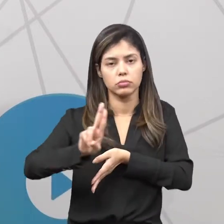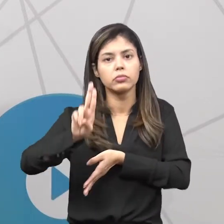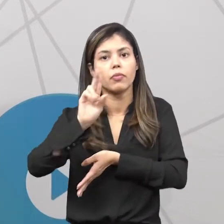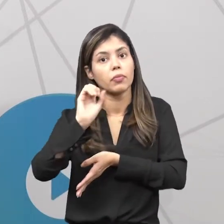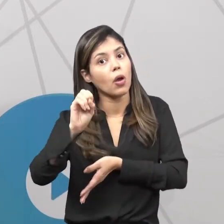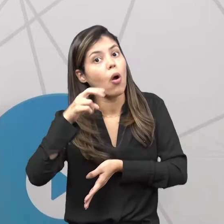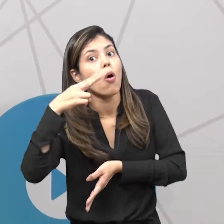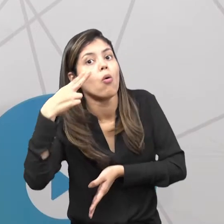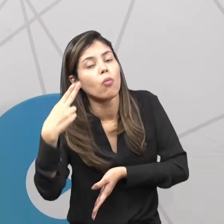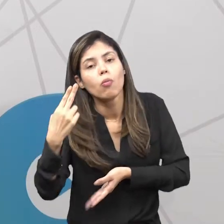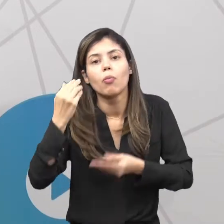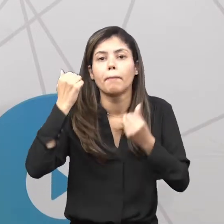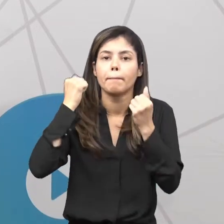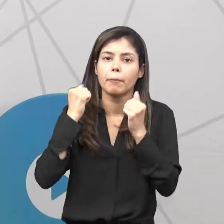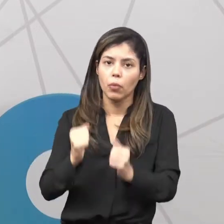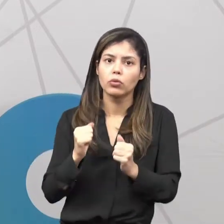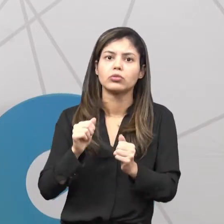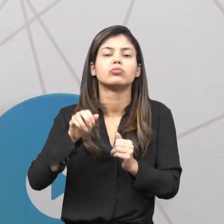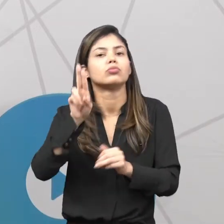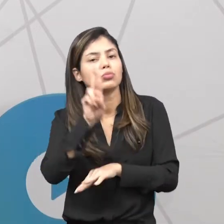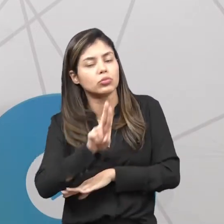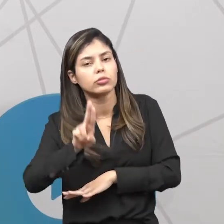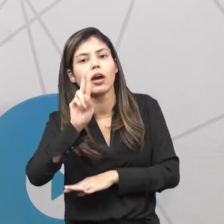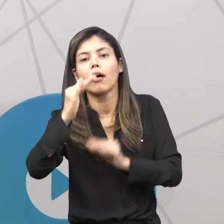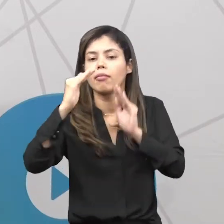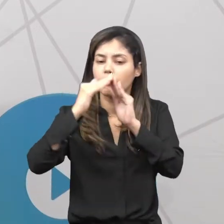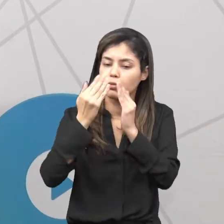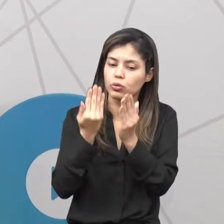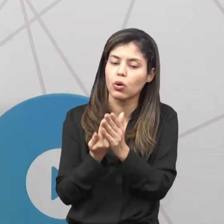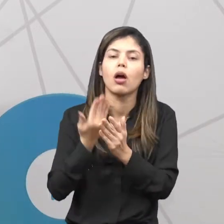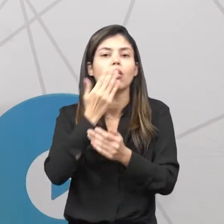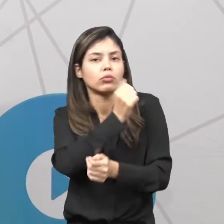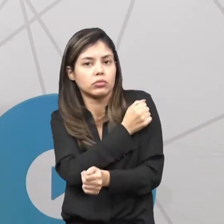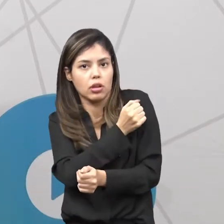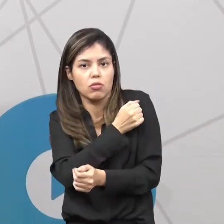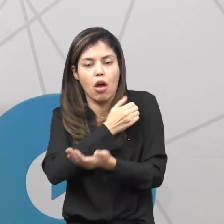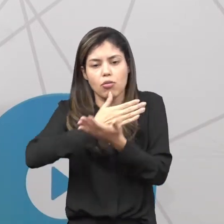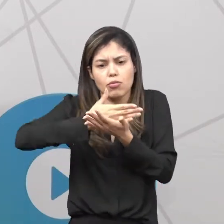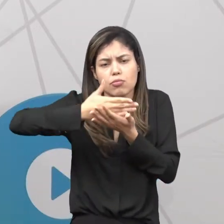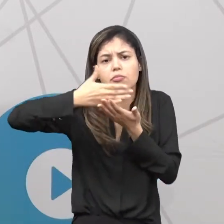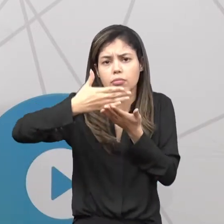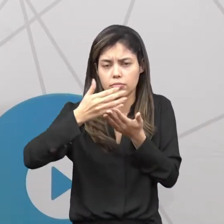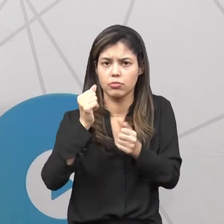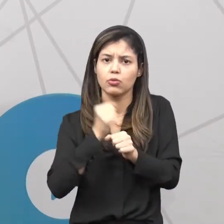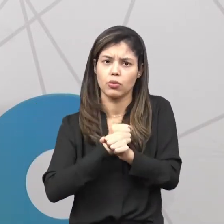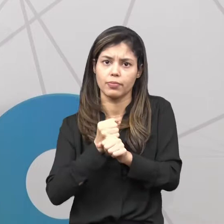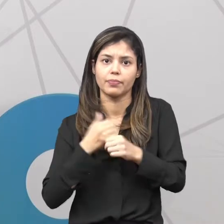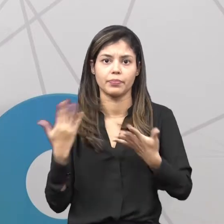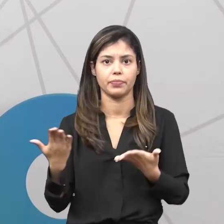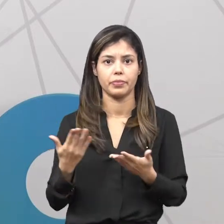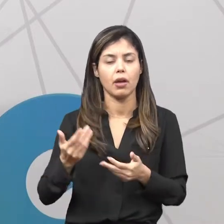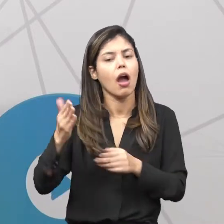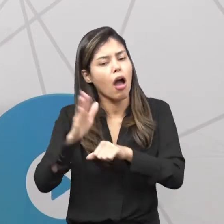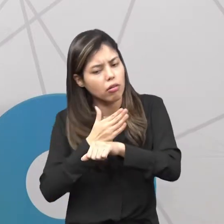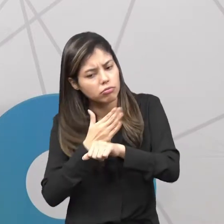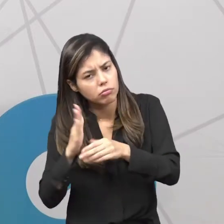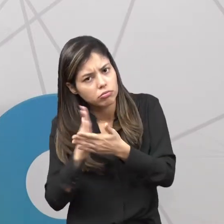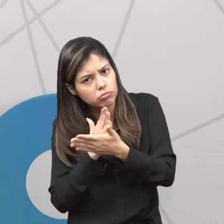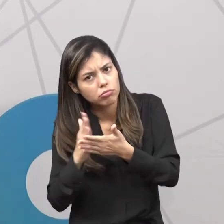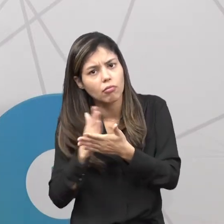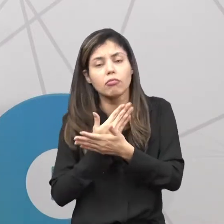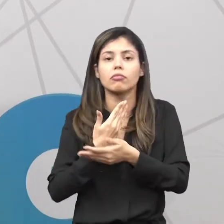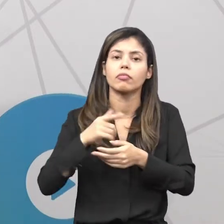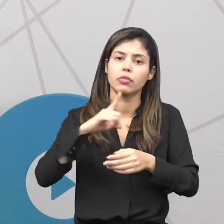ou devem utilizar nas escolas com seus alunos no início do ano ainda. São alguns testes que